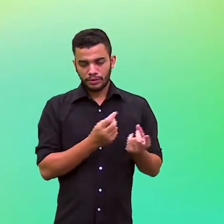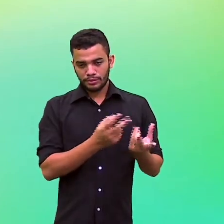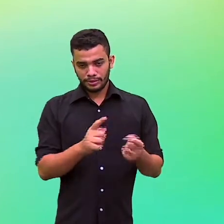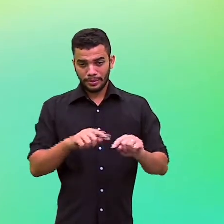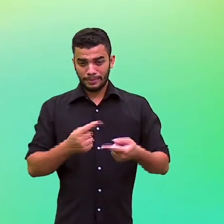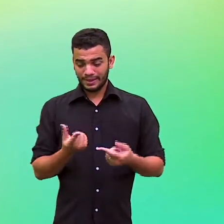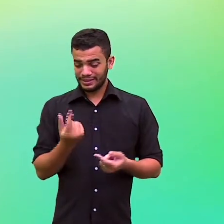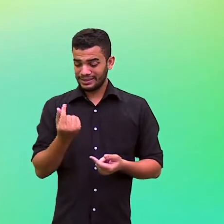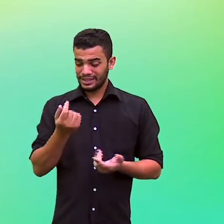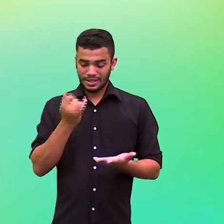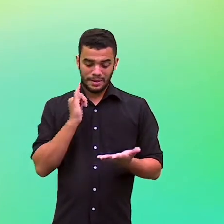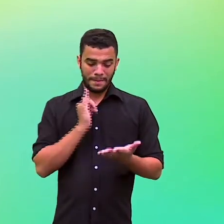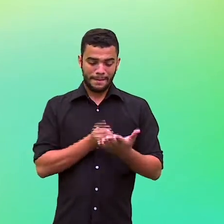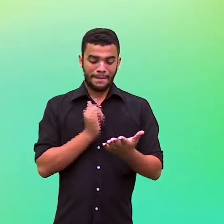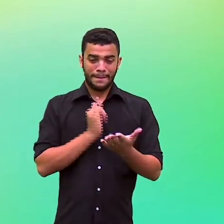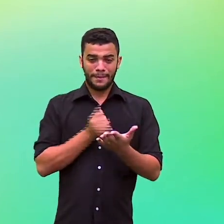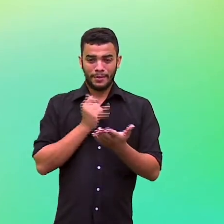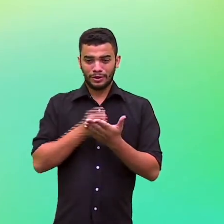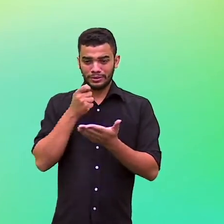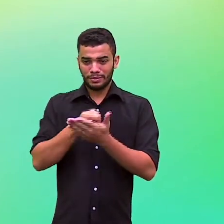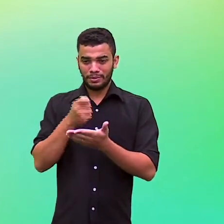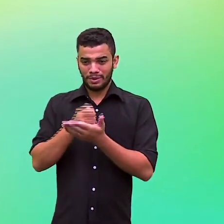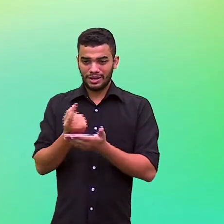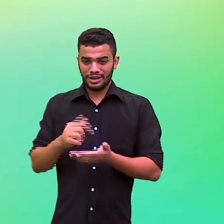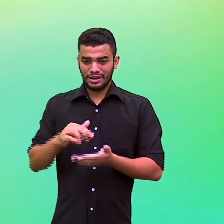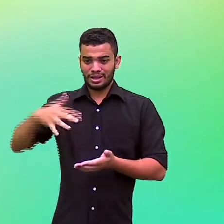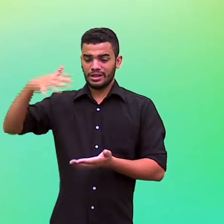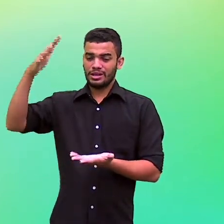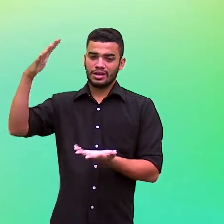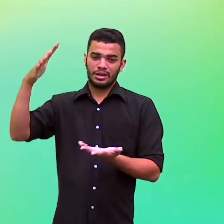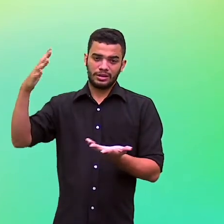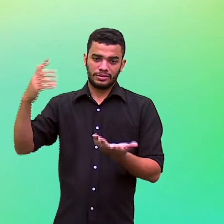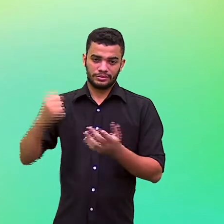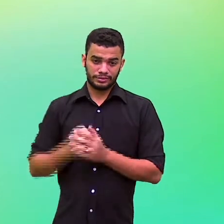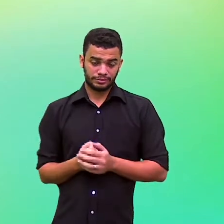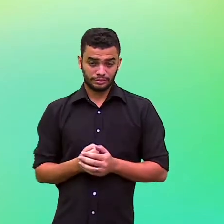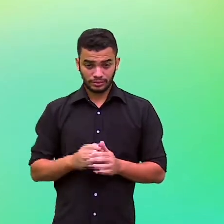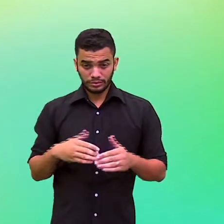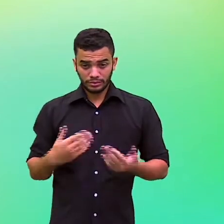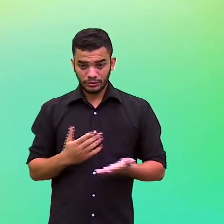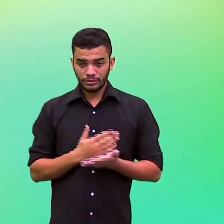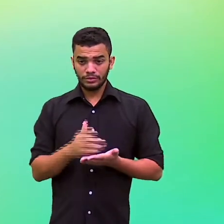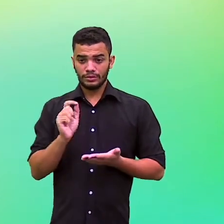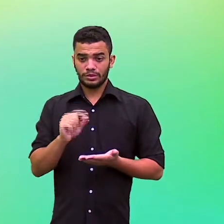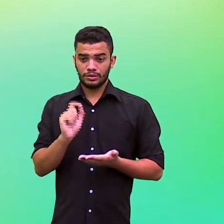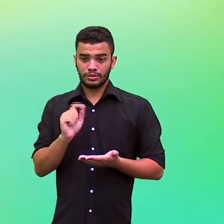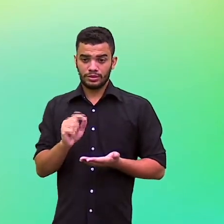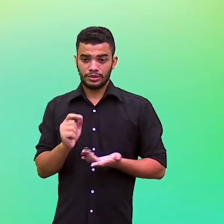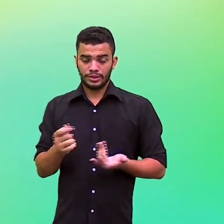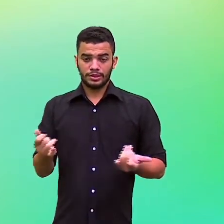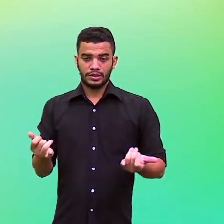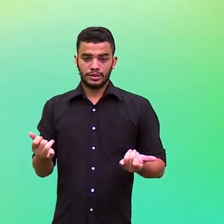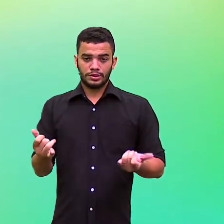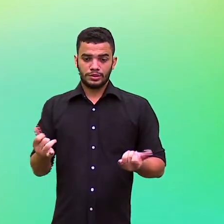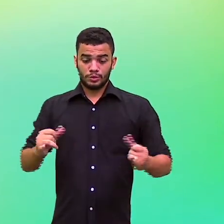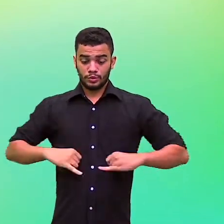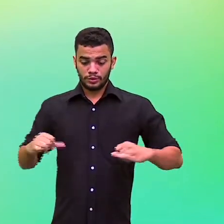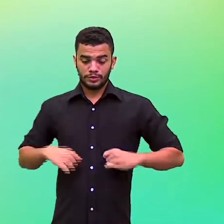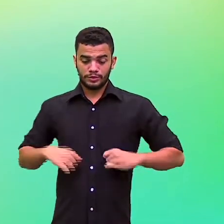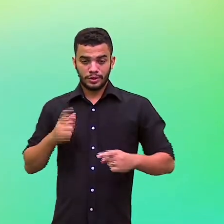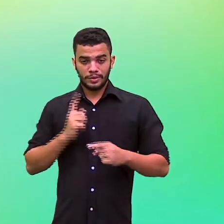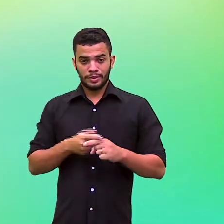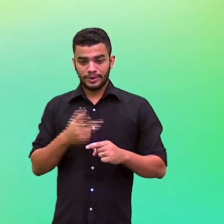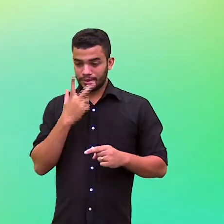Sul lucravam mais. Portanto, ficaram ameaçados pela concorrência. O objetivo